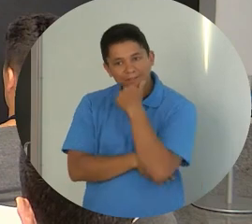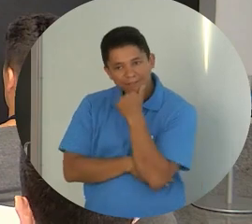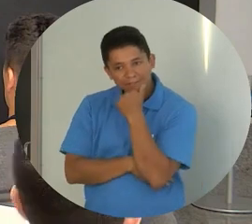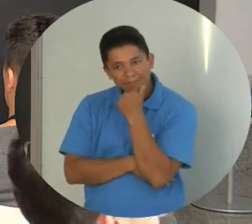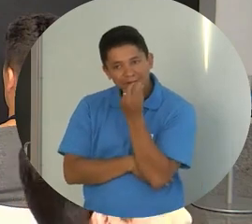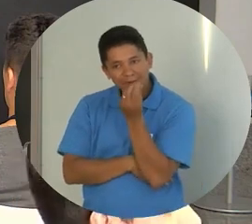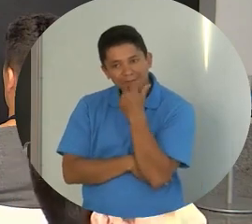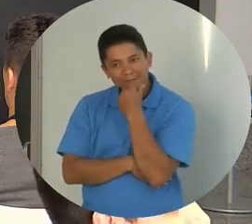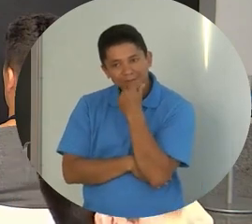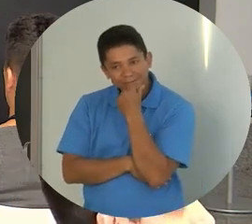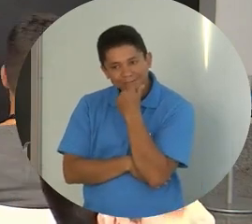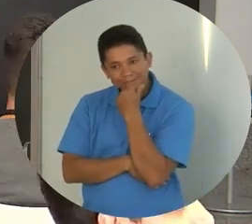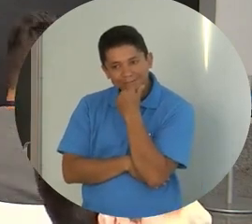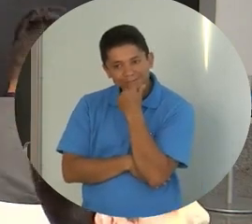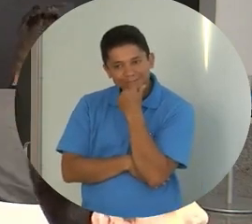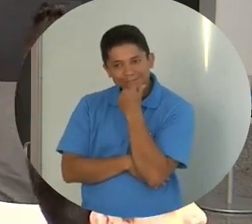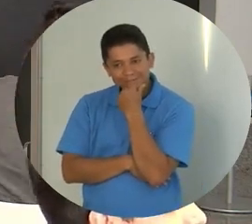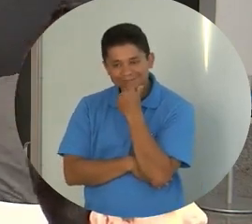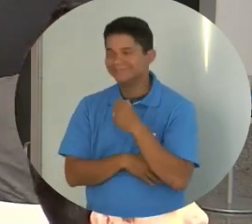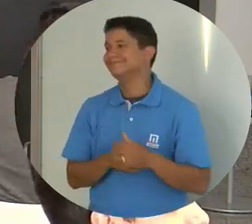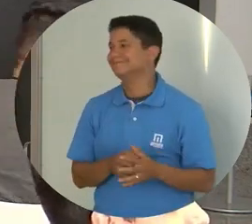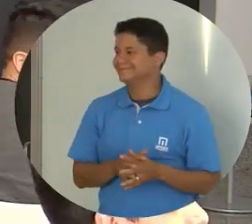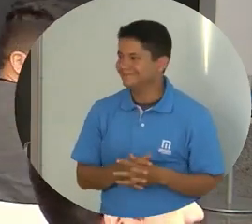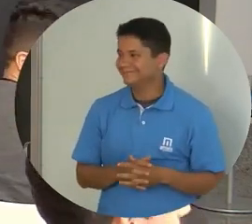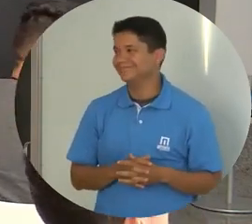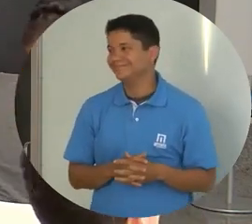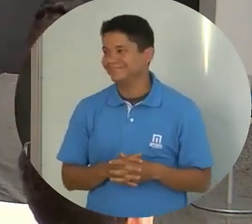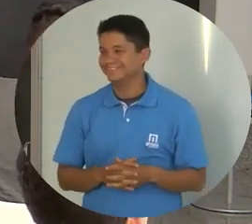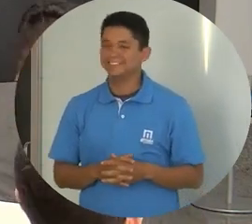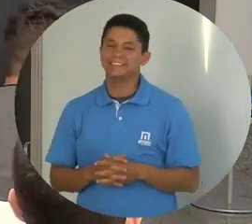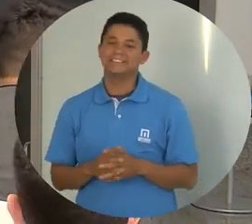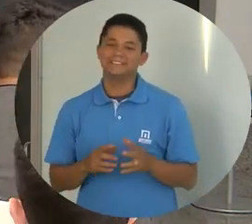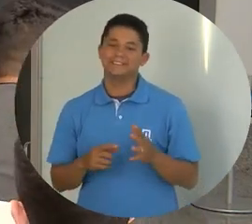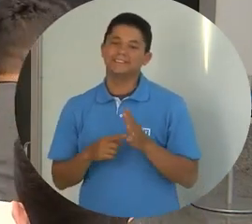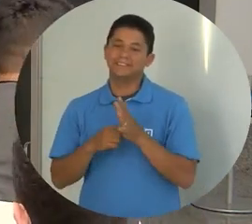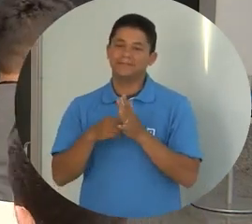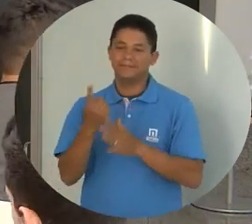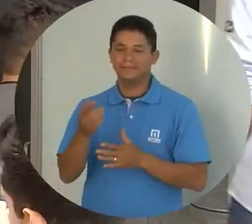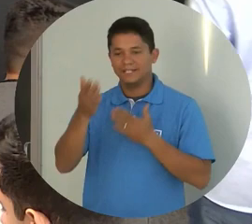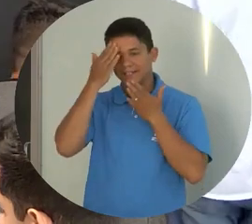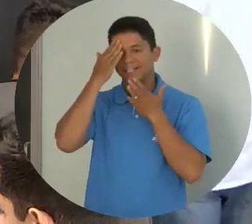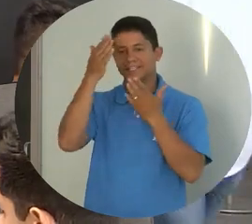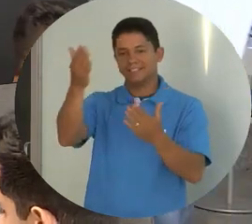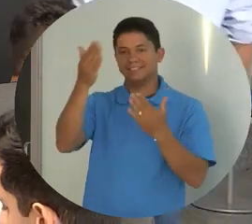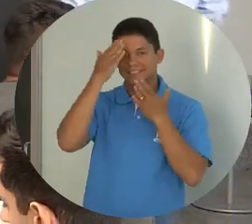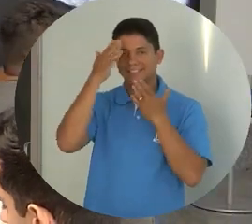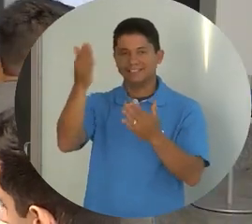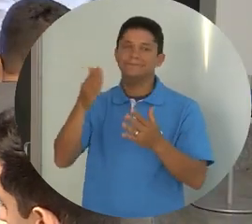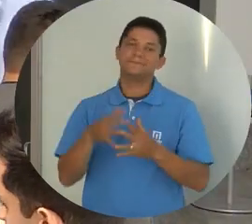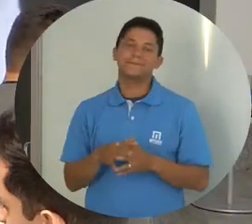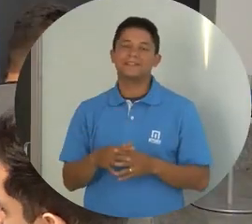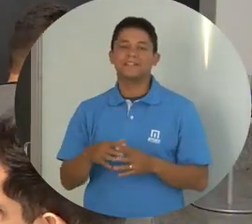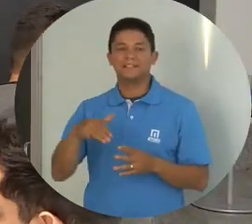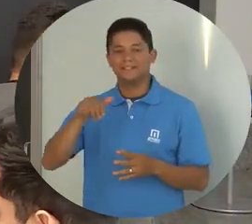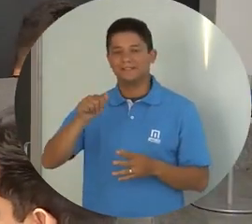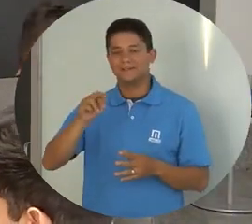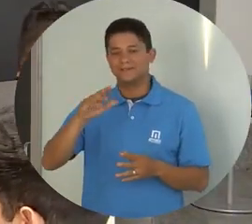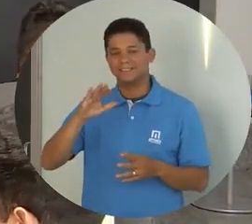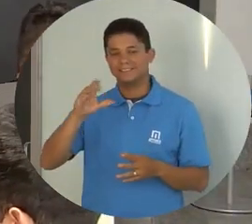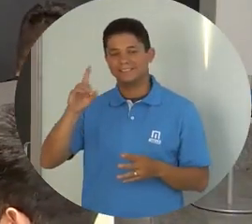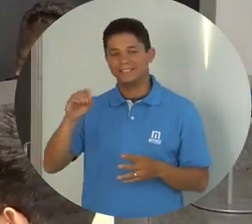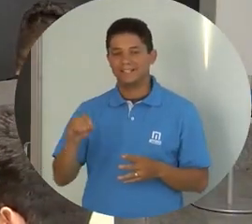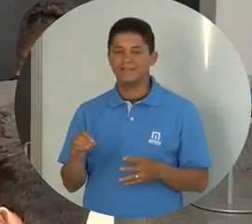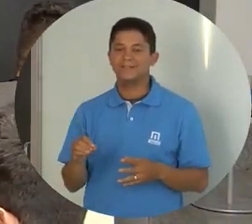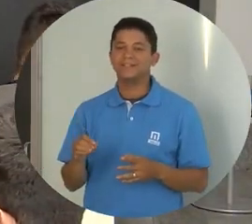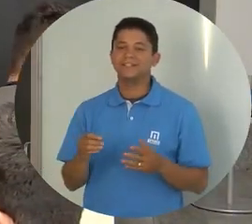Então pode ir. Primeiro agradecer ao Marcelo aí, Carolina, né, pela disponibilidade de vir aqui